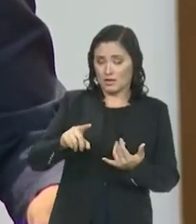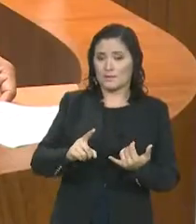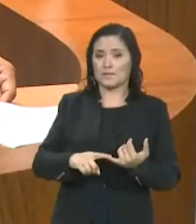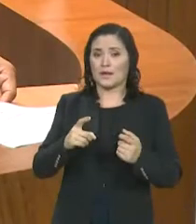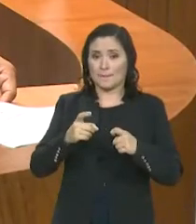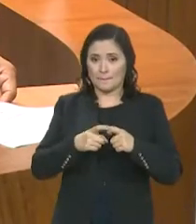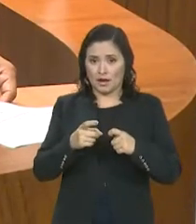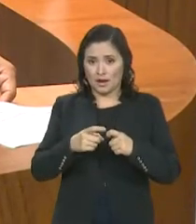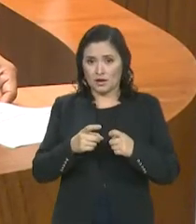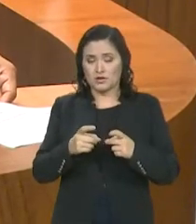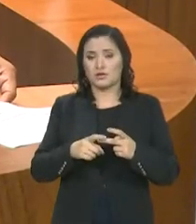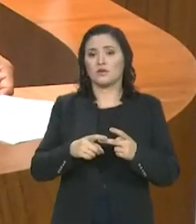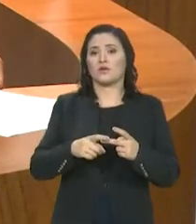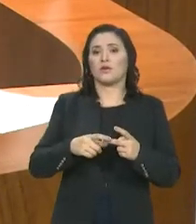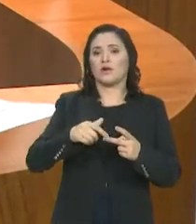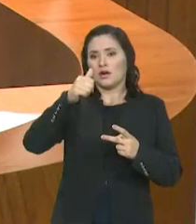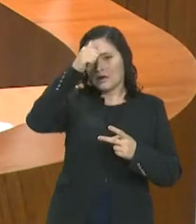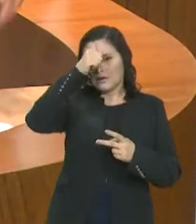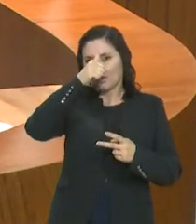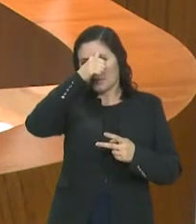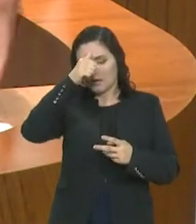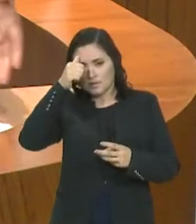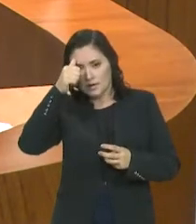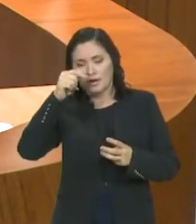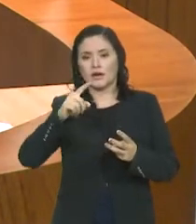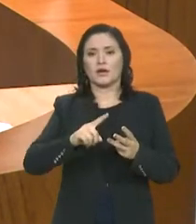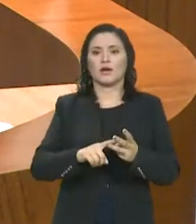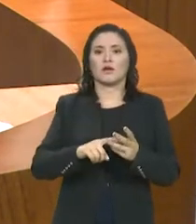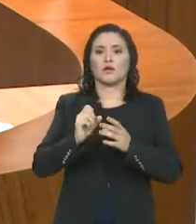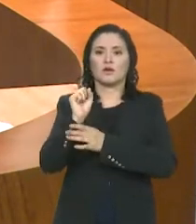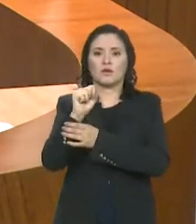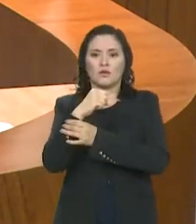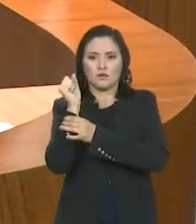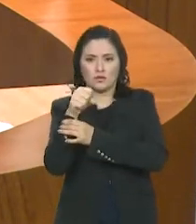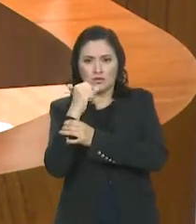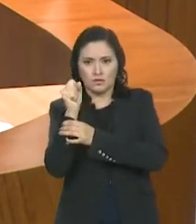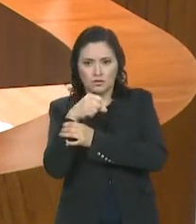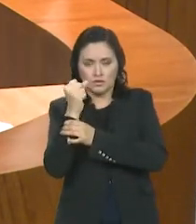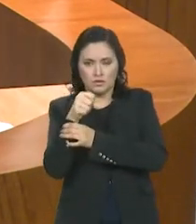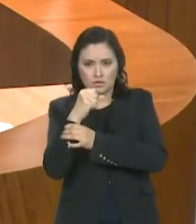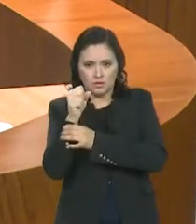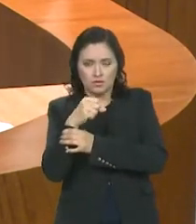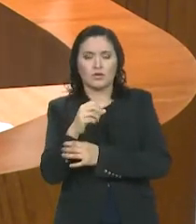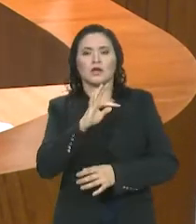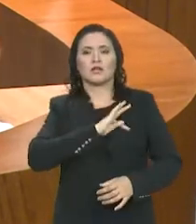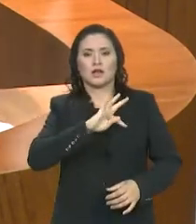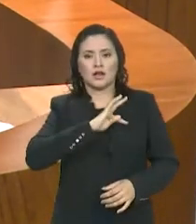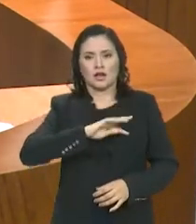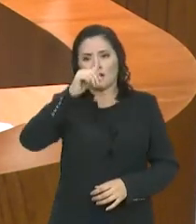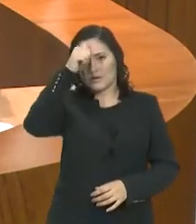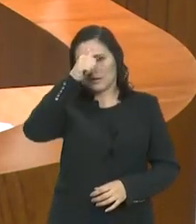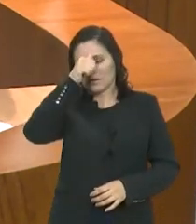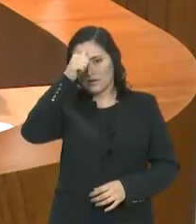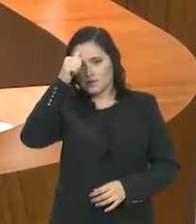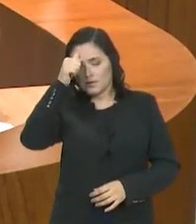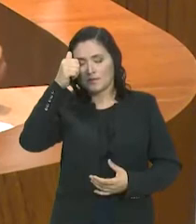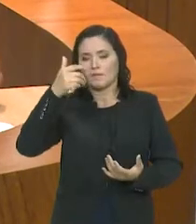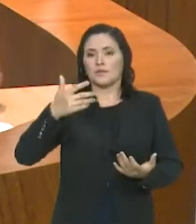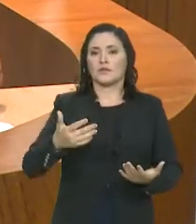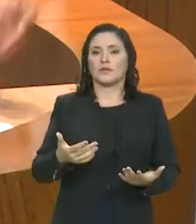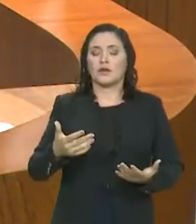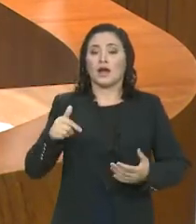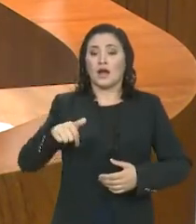enfermeiros, fisioterapeutas, técnicos de enfermagem. E o que temos no Estado do Maranhão? Cargos comissionados e mais